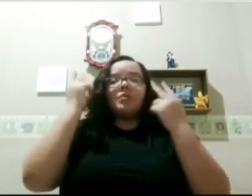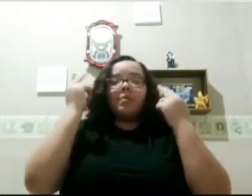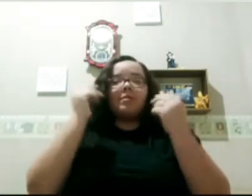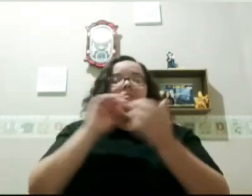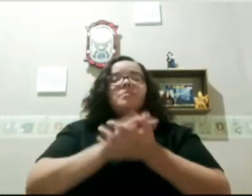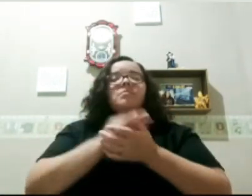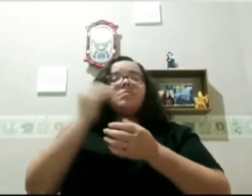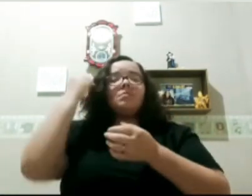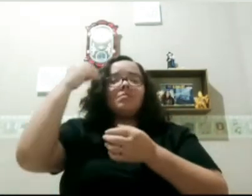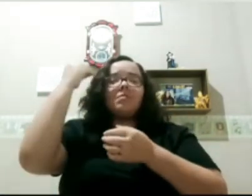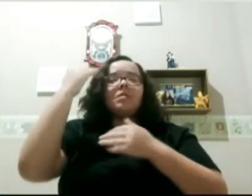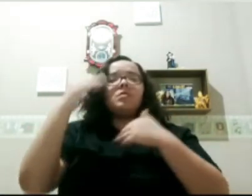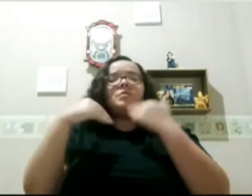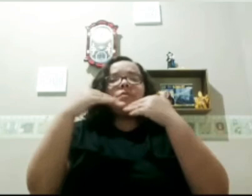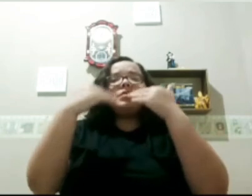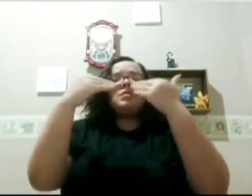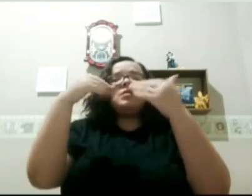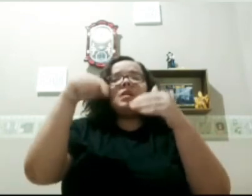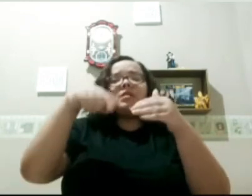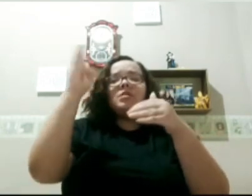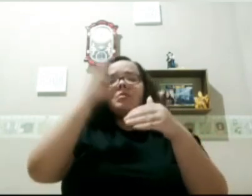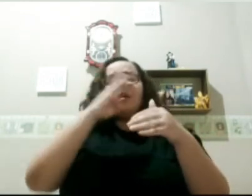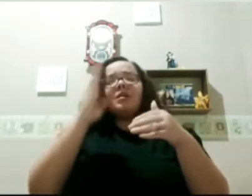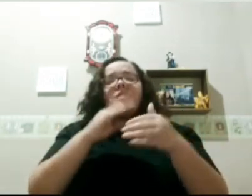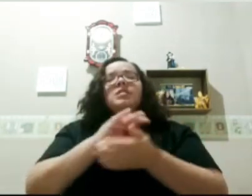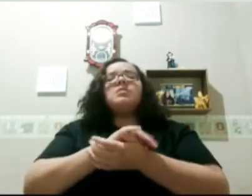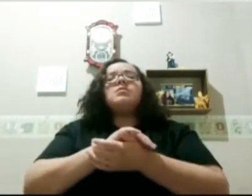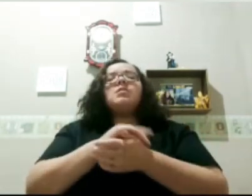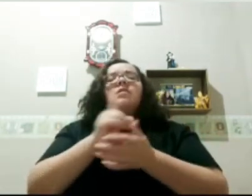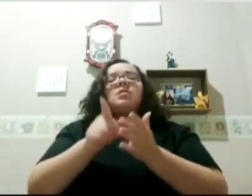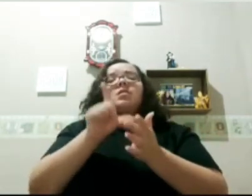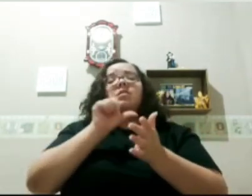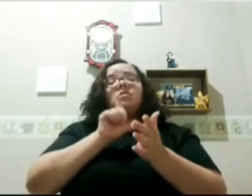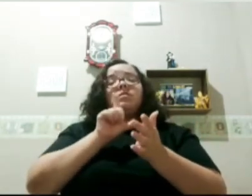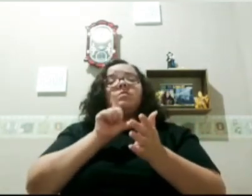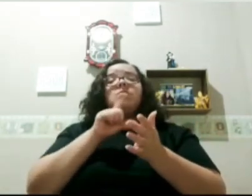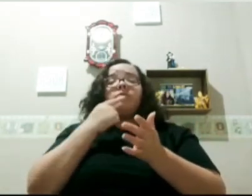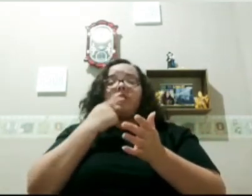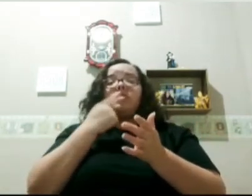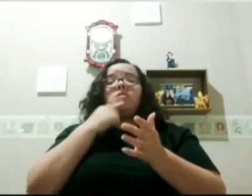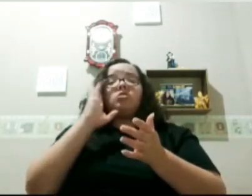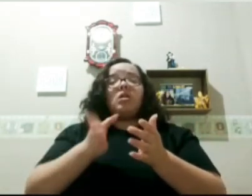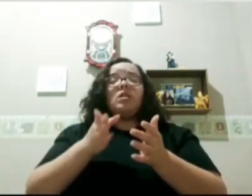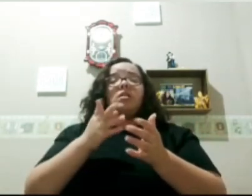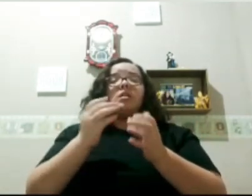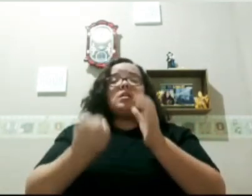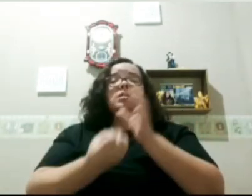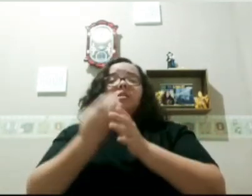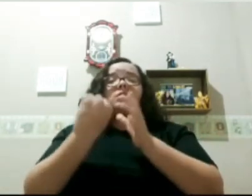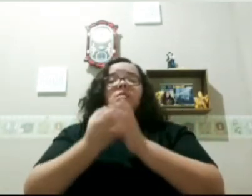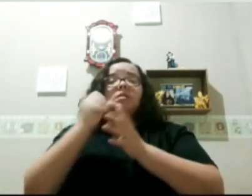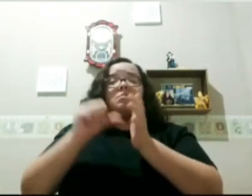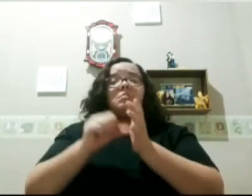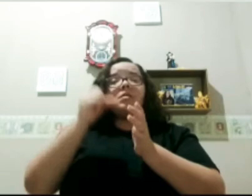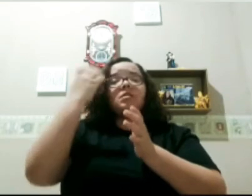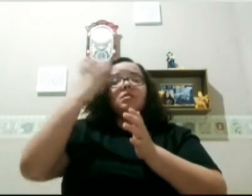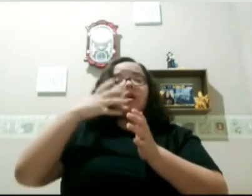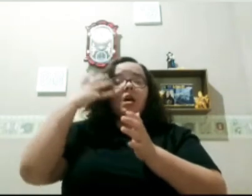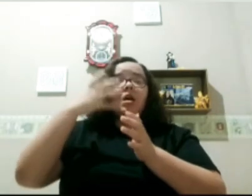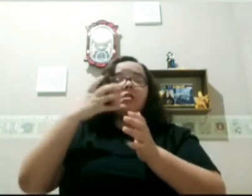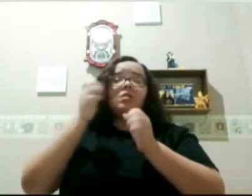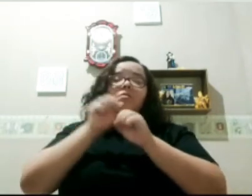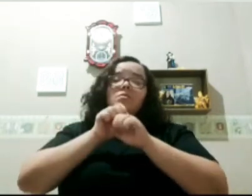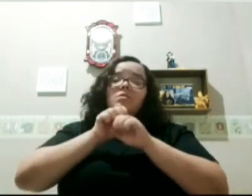Mas aí, enfim, enquanto isso, as experiências iam rolando aqui pelo Brasil. Antes mesmo, quando eu falei da criação das primeiras